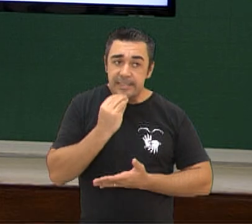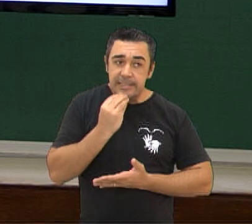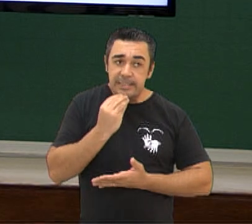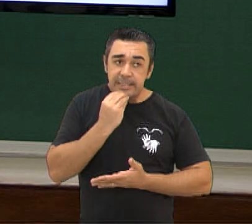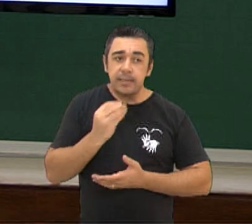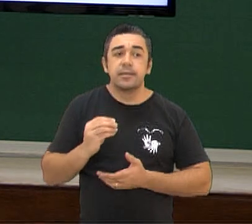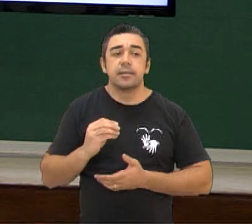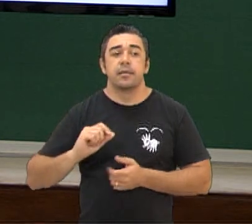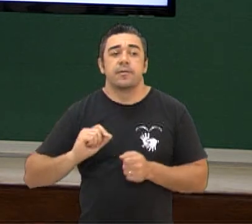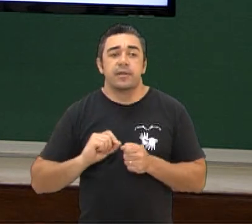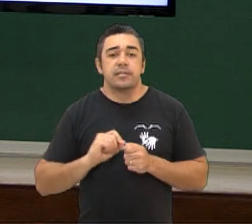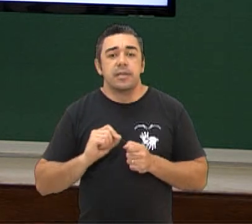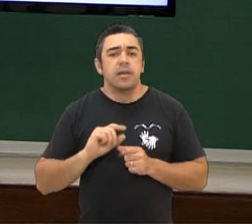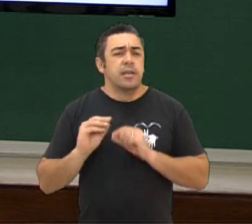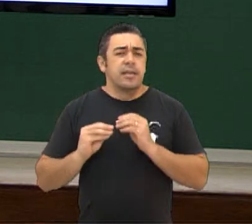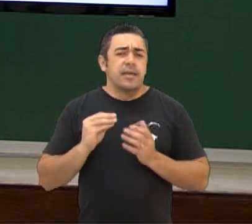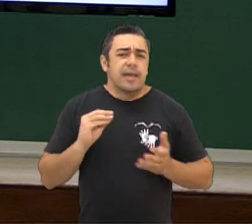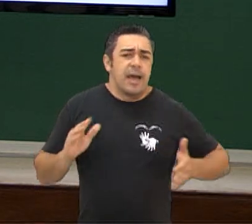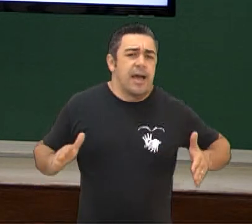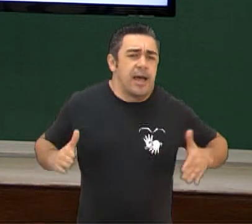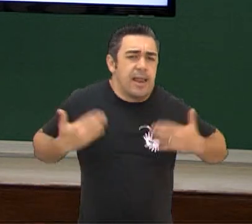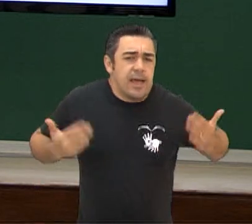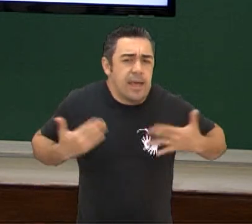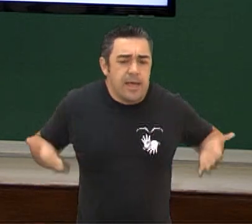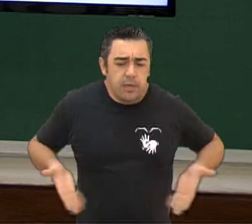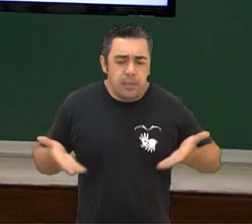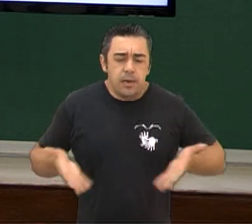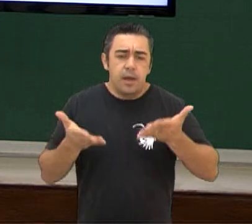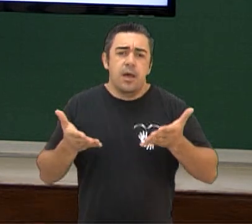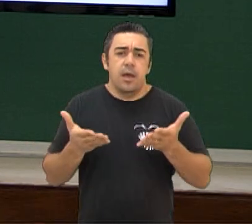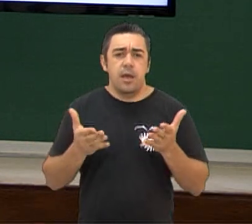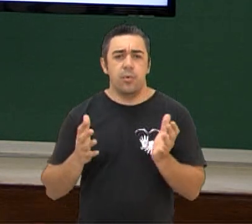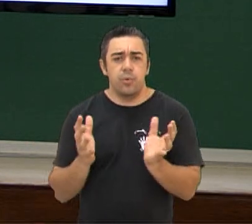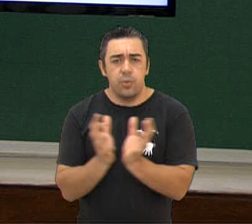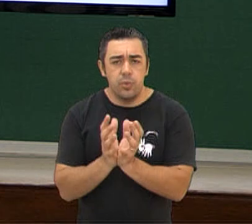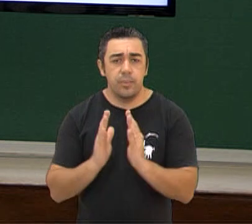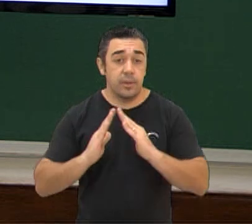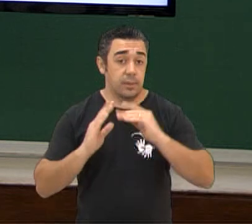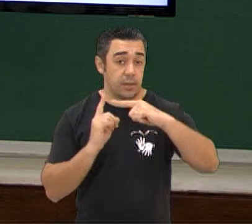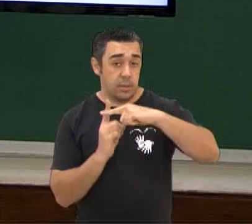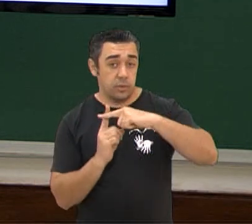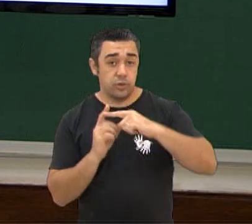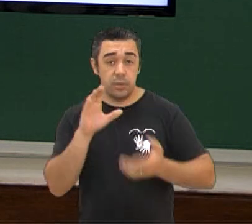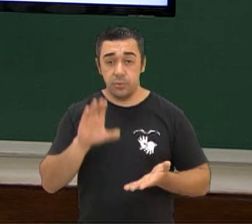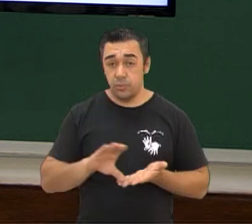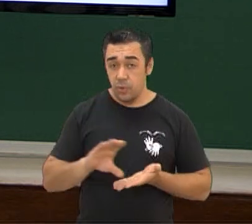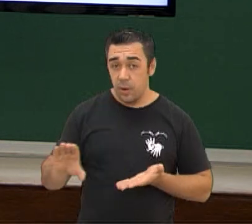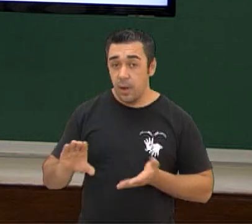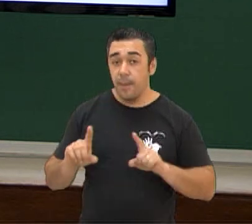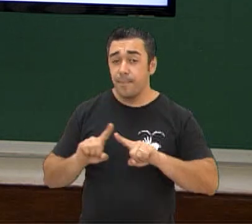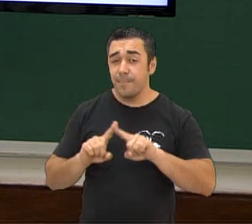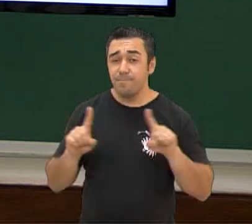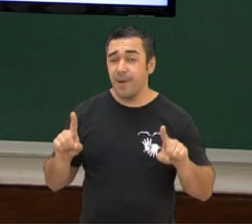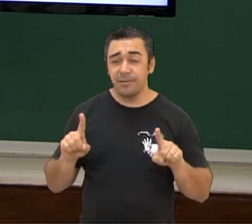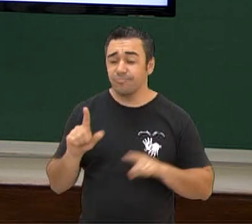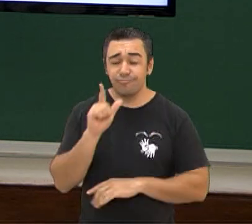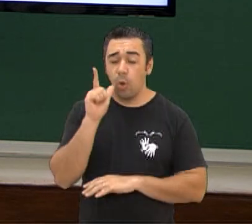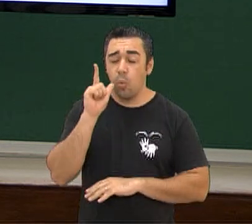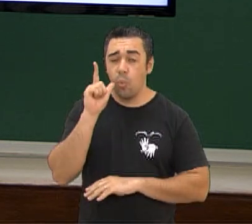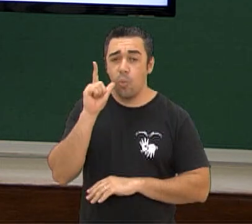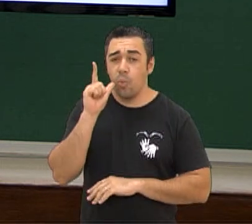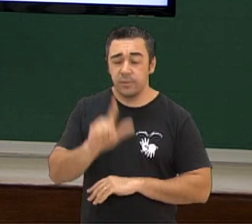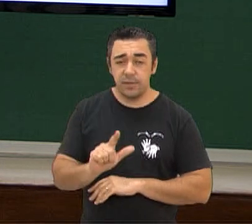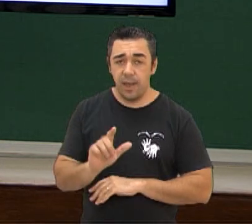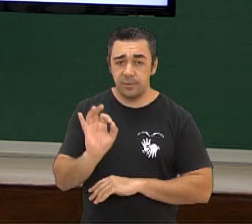júbilo, tenta dar uma alegrada no pessoal assim da Igreja Católica, mas ainda assim não surte o